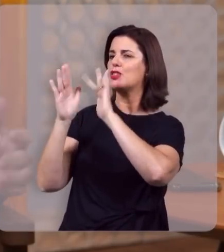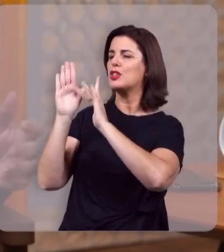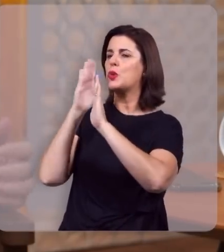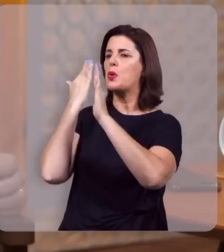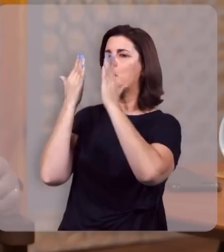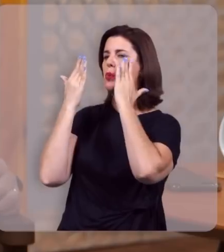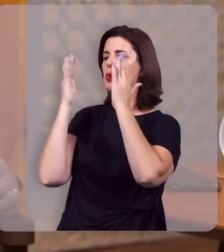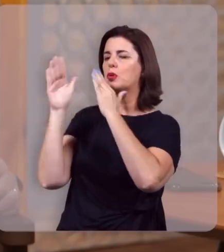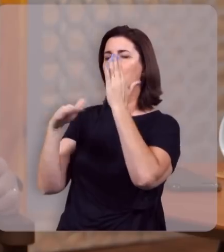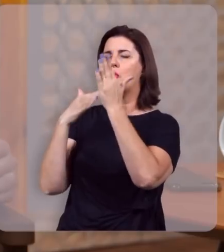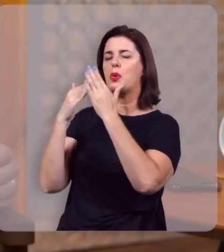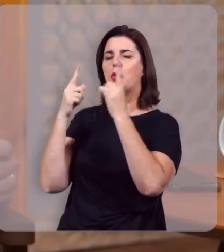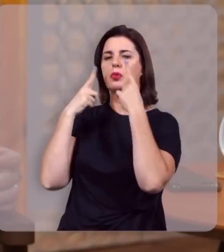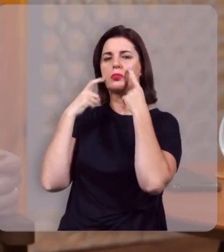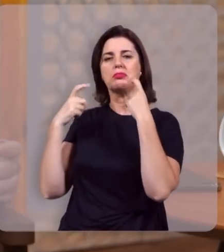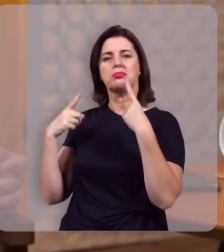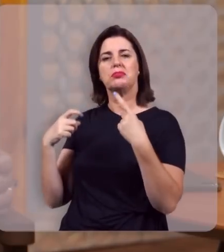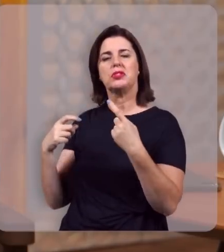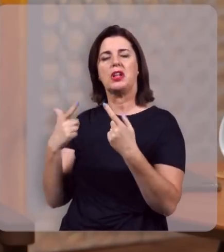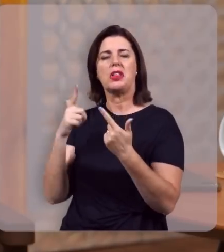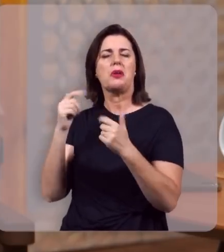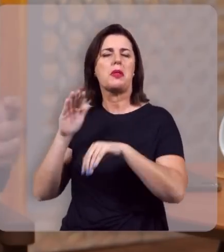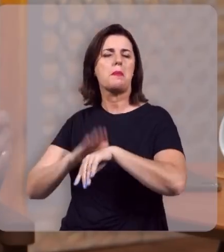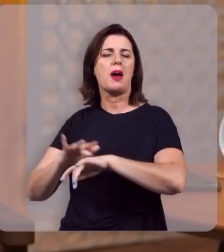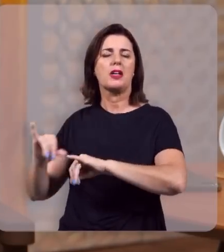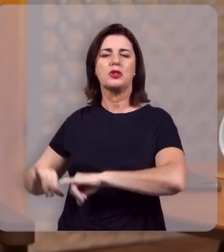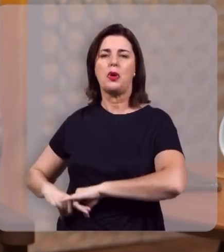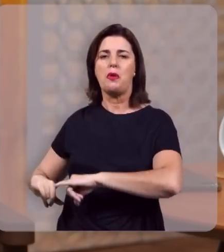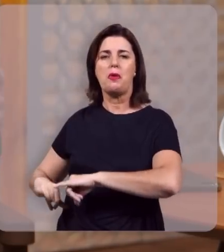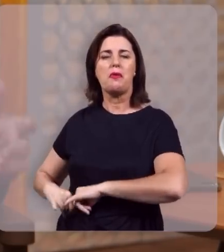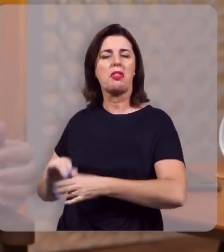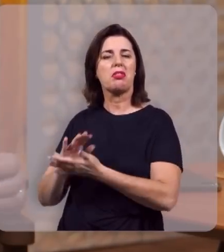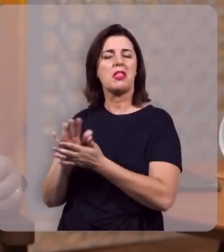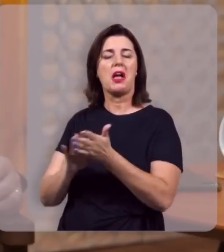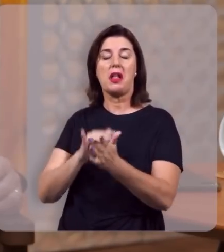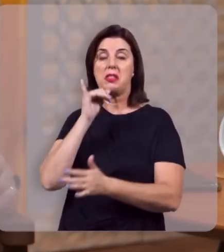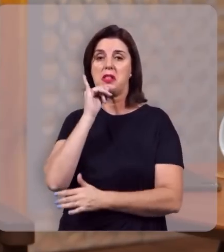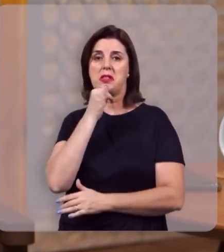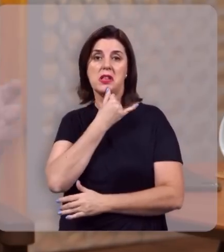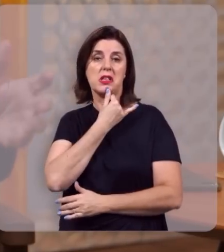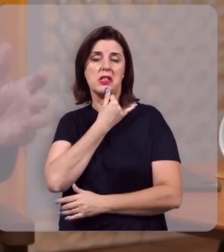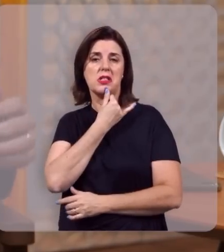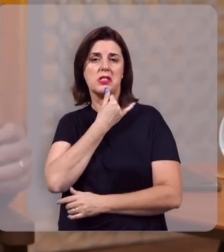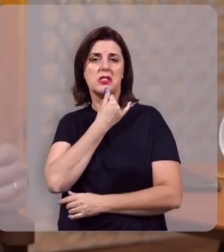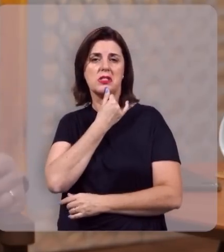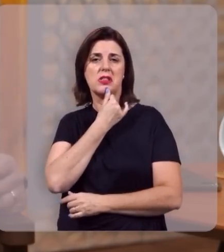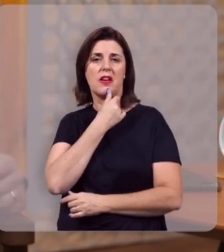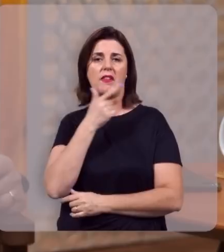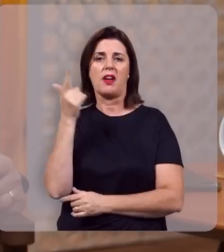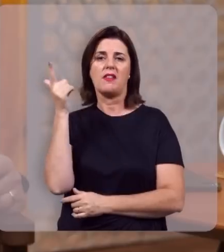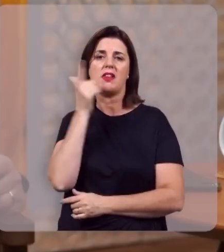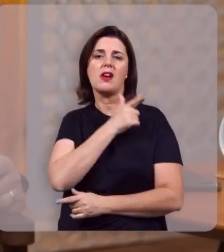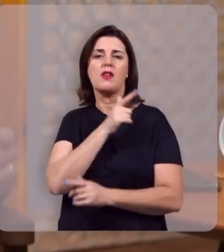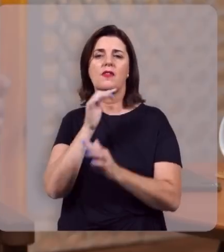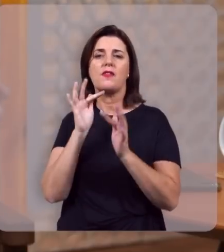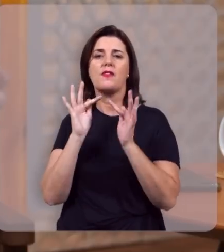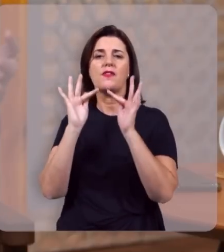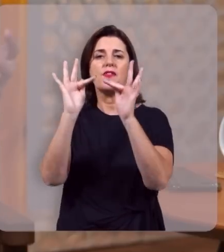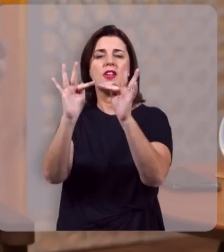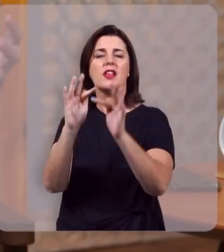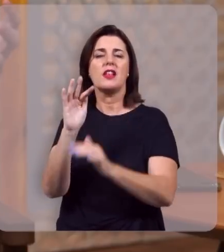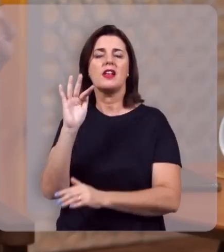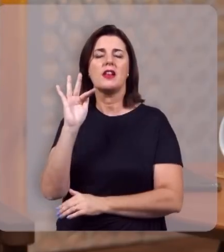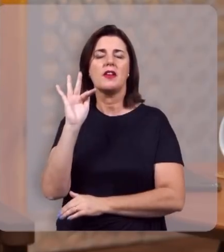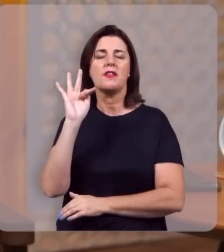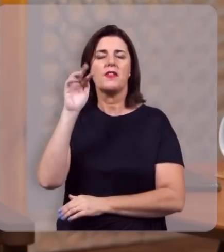nós, enxugará de nossos olhos toda a lágrima, não haverá mais choro, nem dor, nem tristeza, a antiga ordem terá passado. Essa